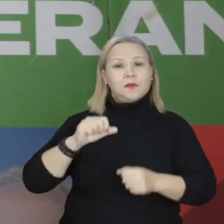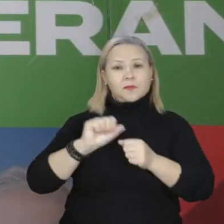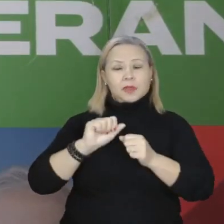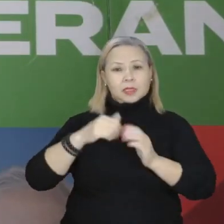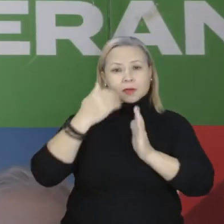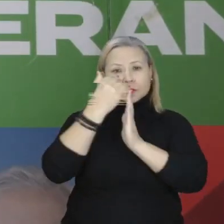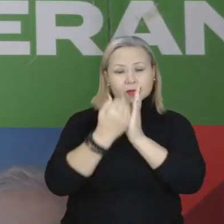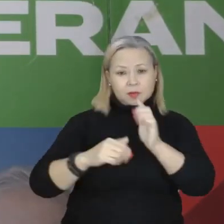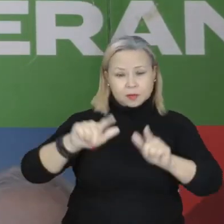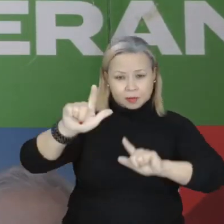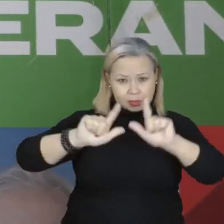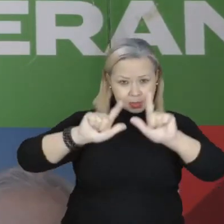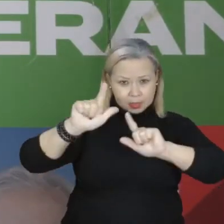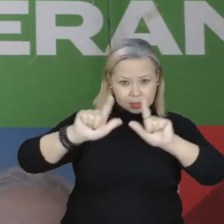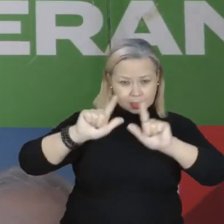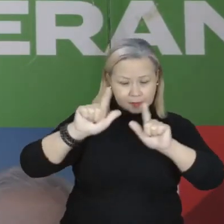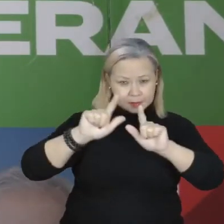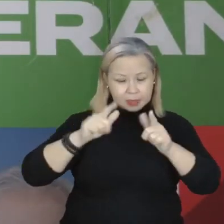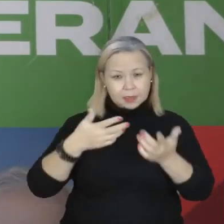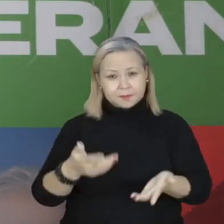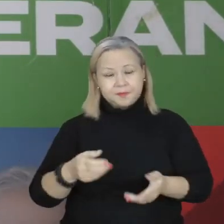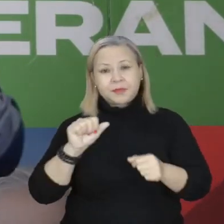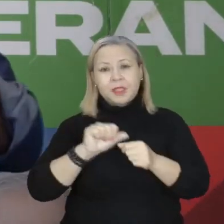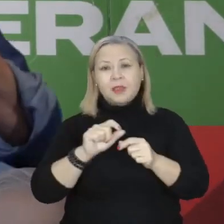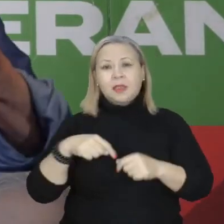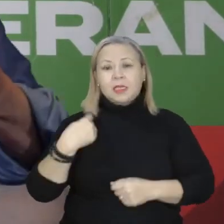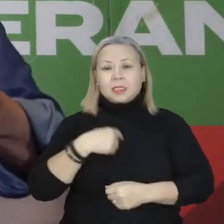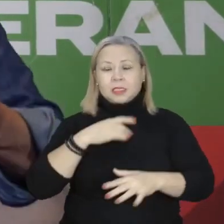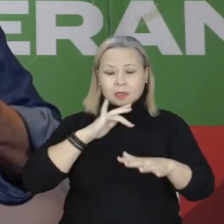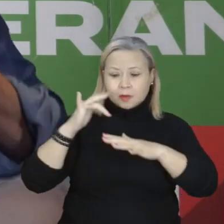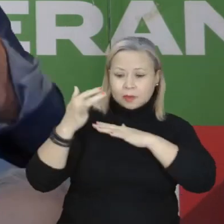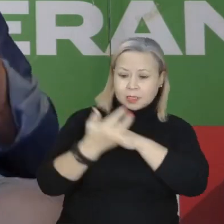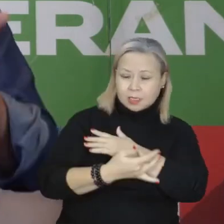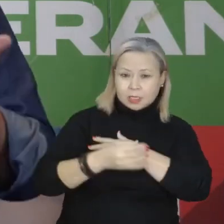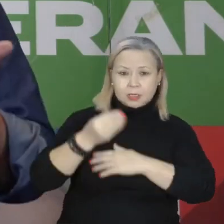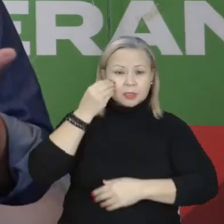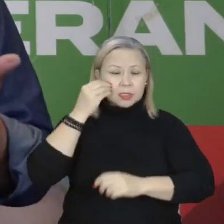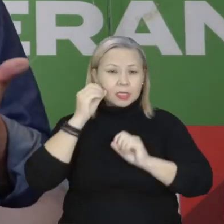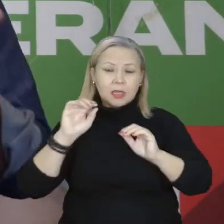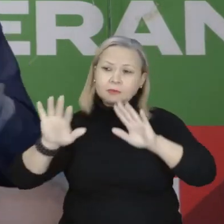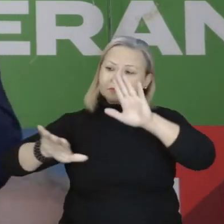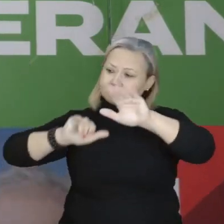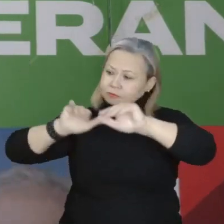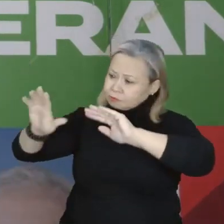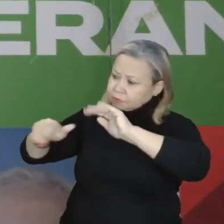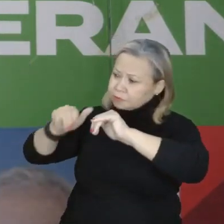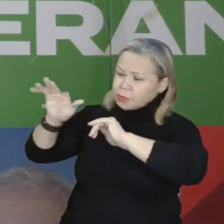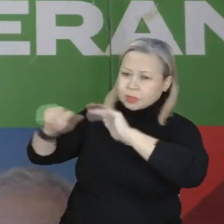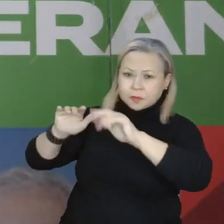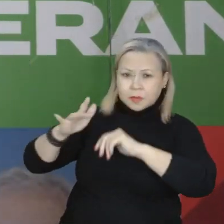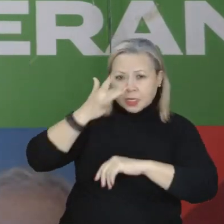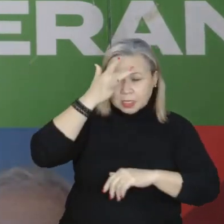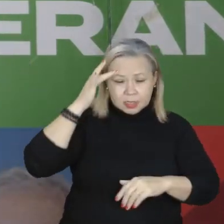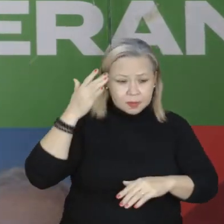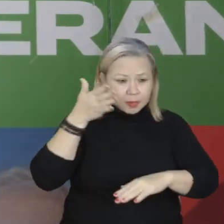de televisão, o que nós estamos fazendo na nossa rede, é tentar conclamar essas pessoas a